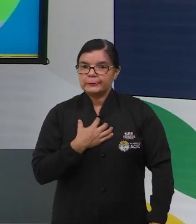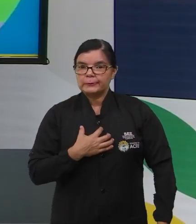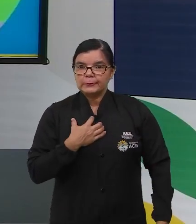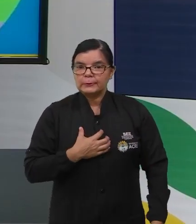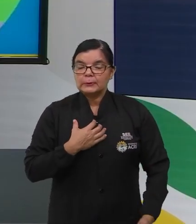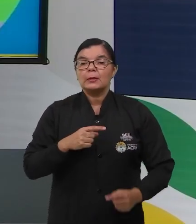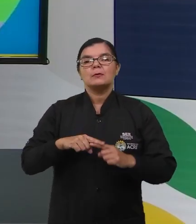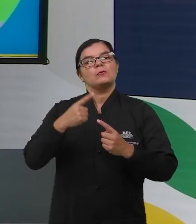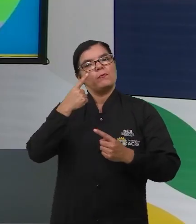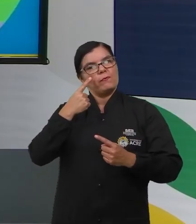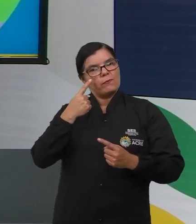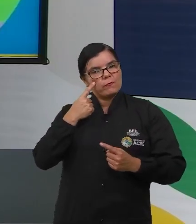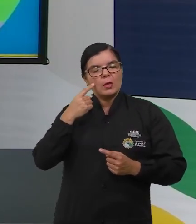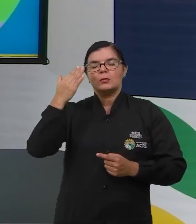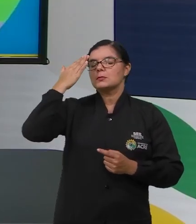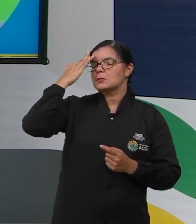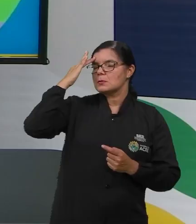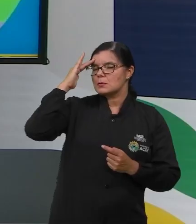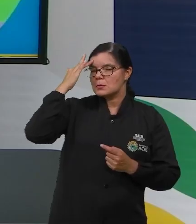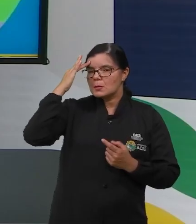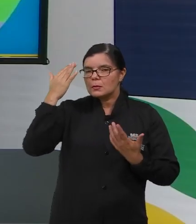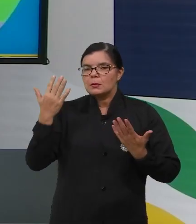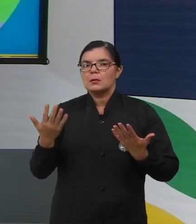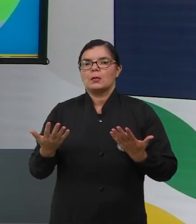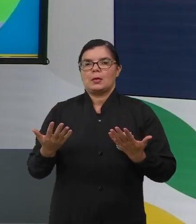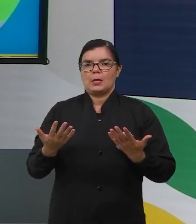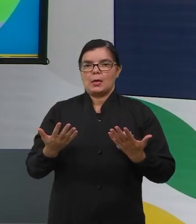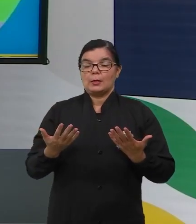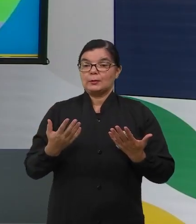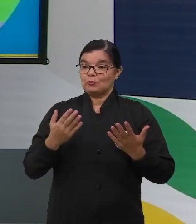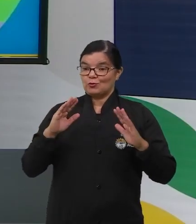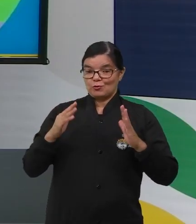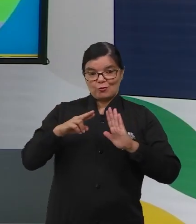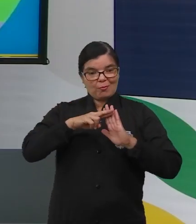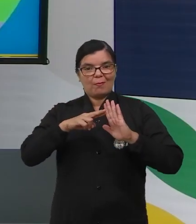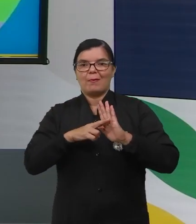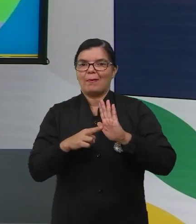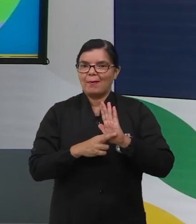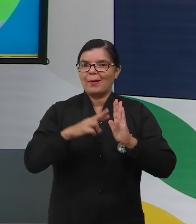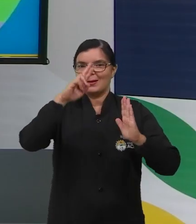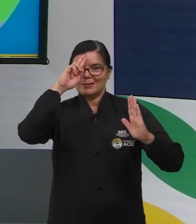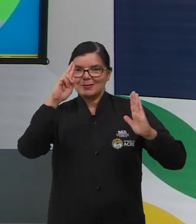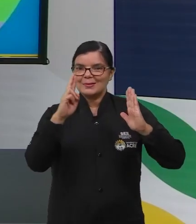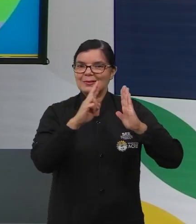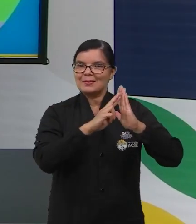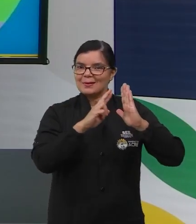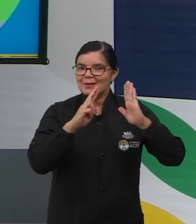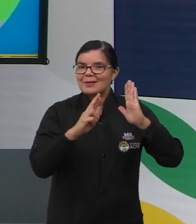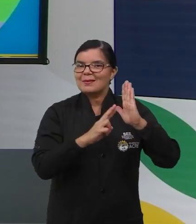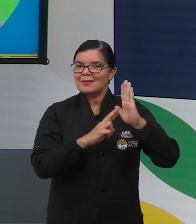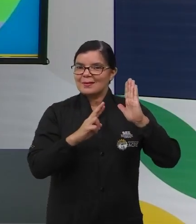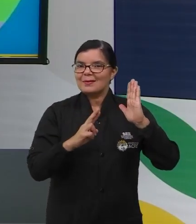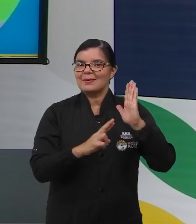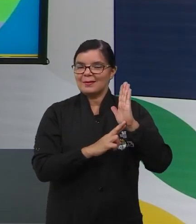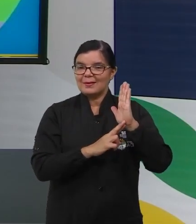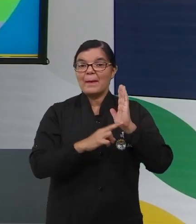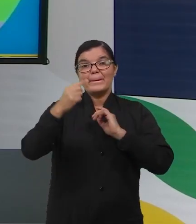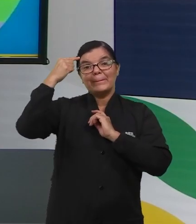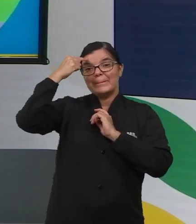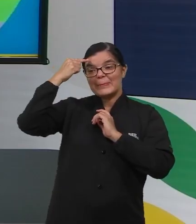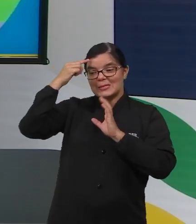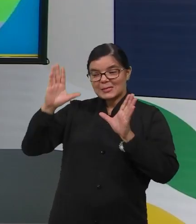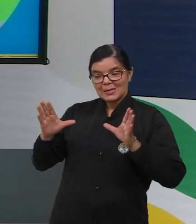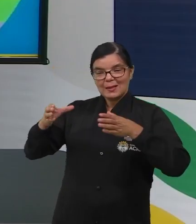veja que ter essa compreensão acerca de regras, de respeitar as regras, pensando